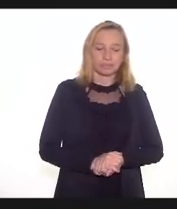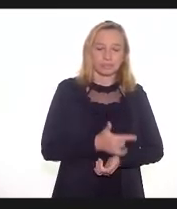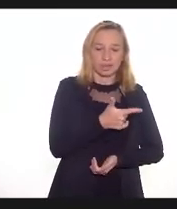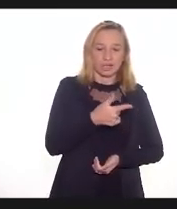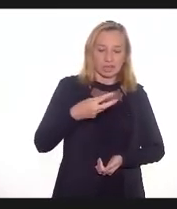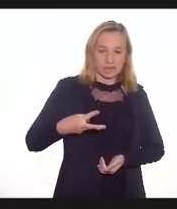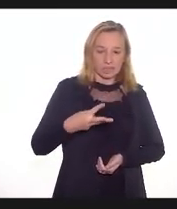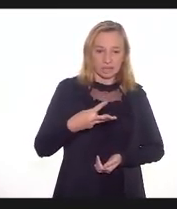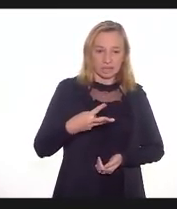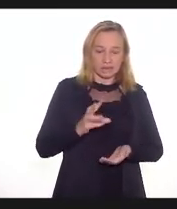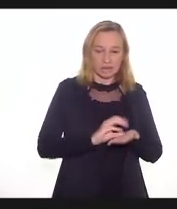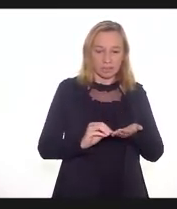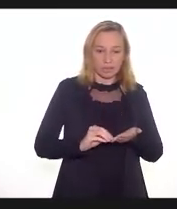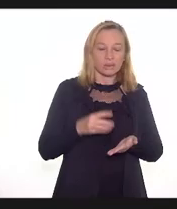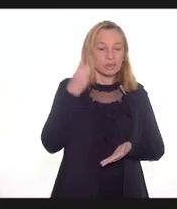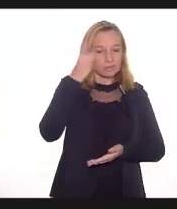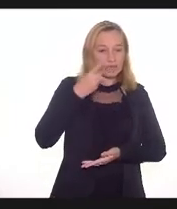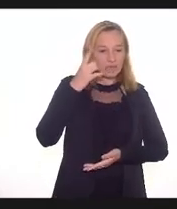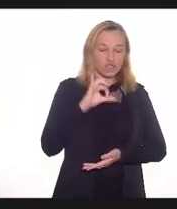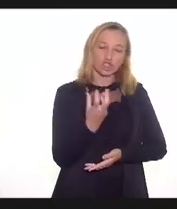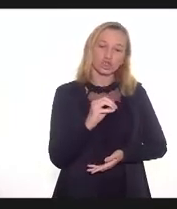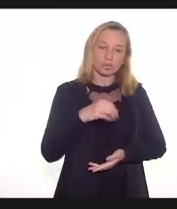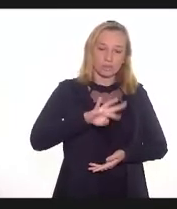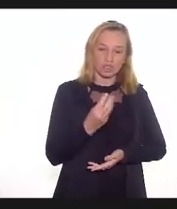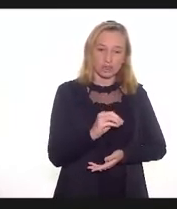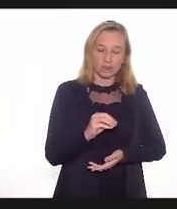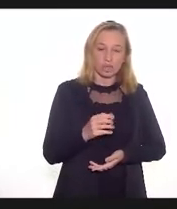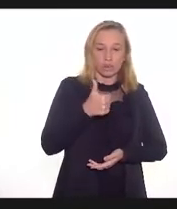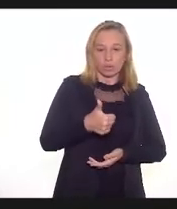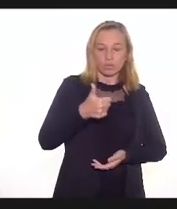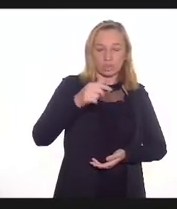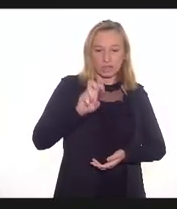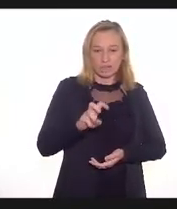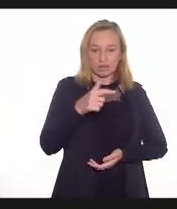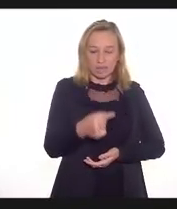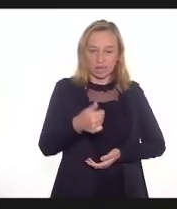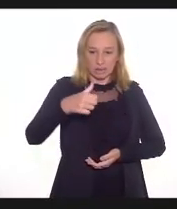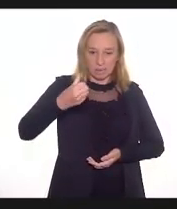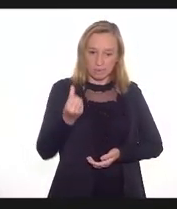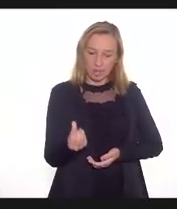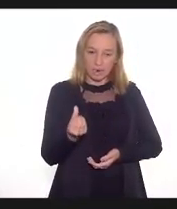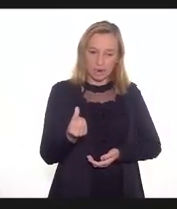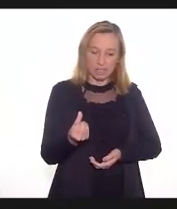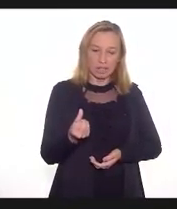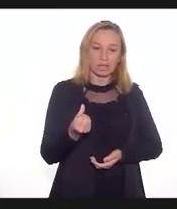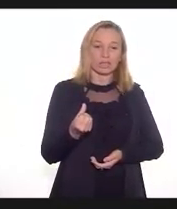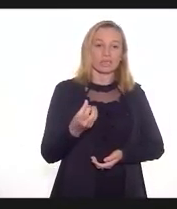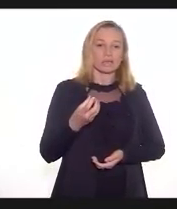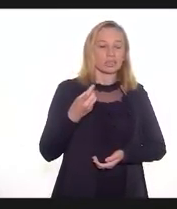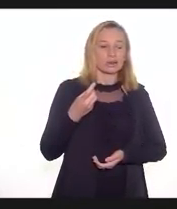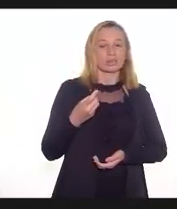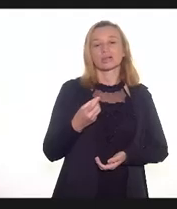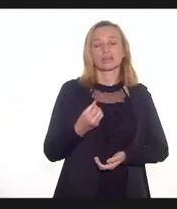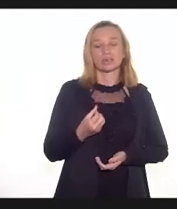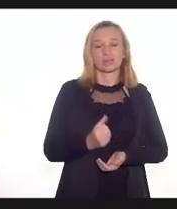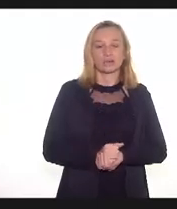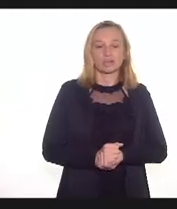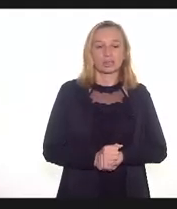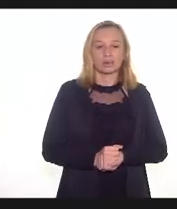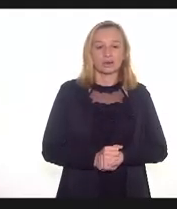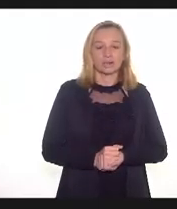pauta, deputado Chico Machado. Projeto de lei 1576/2012, autoria do deputado Samuel Malafaia. O parecer